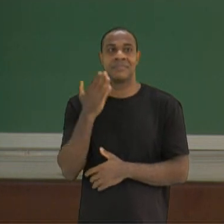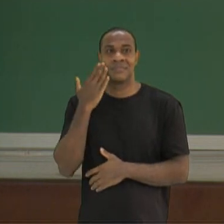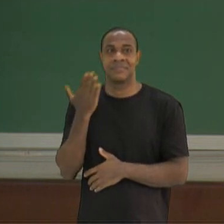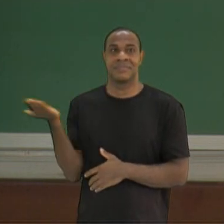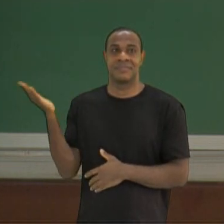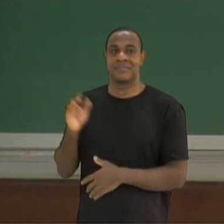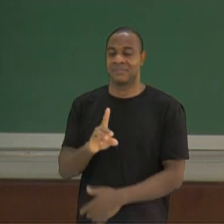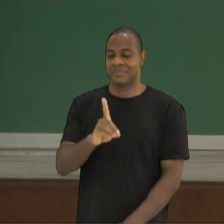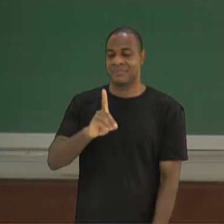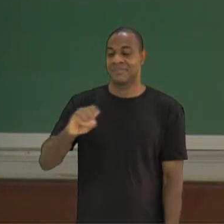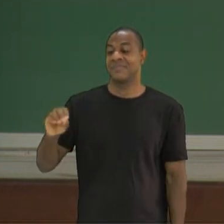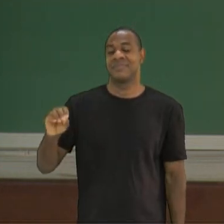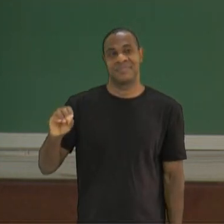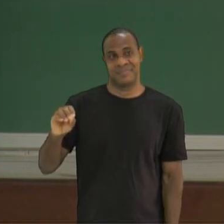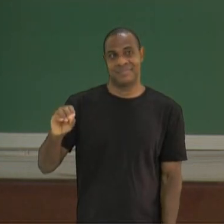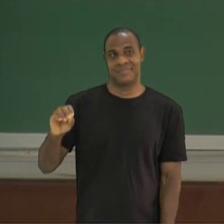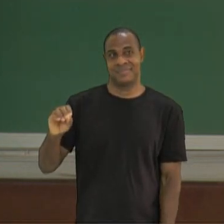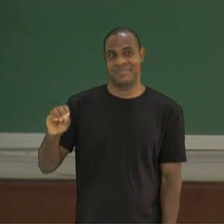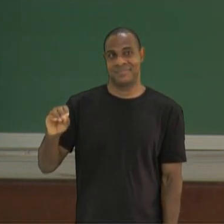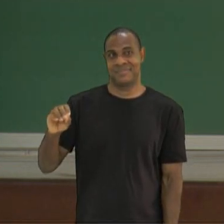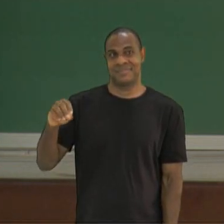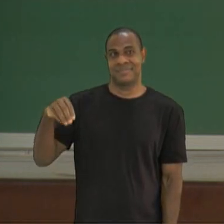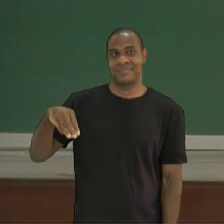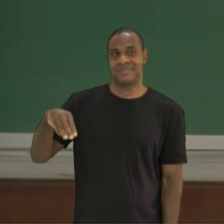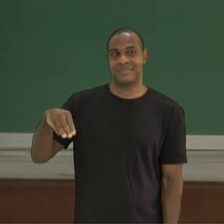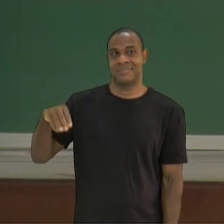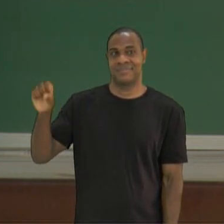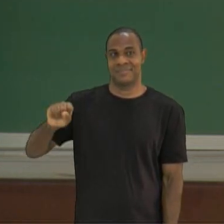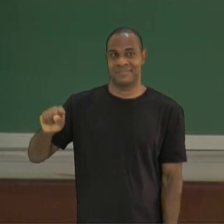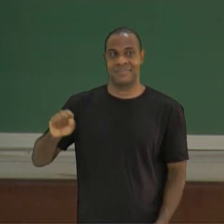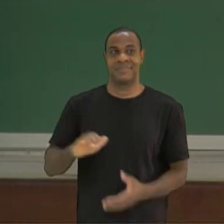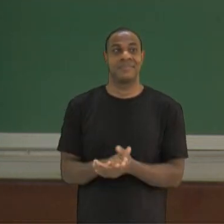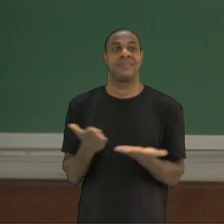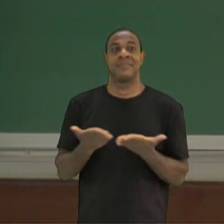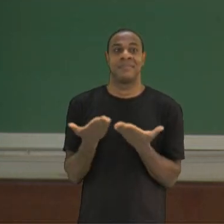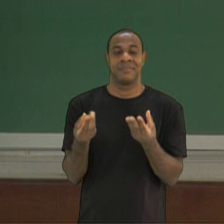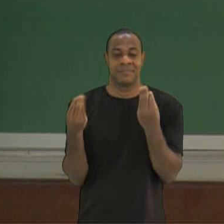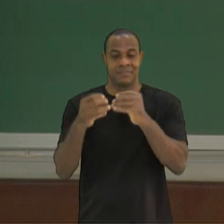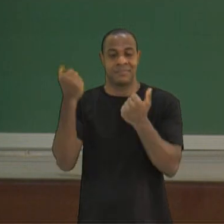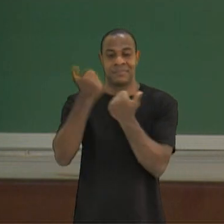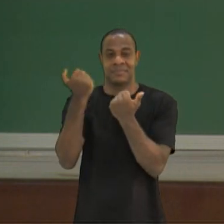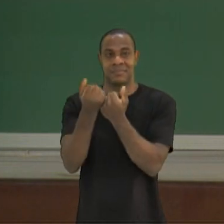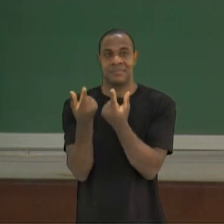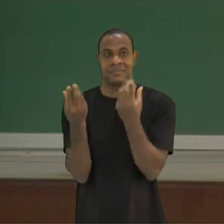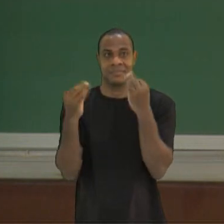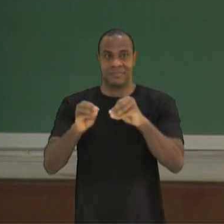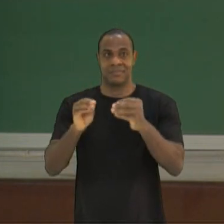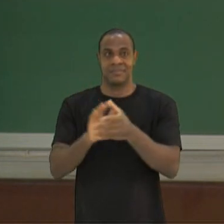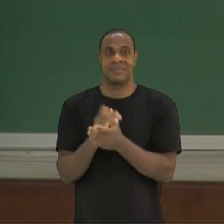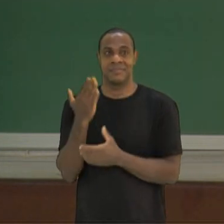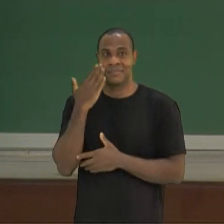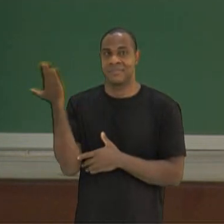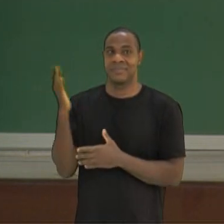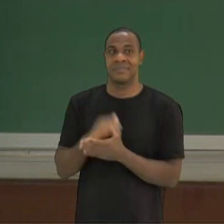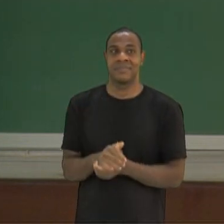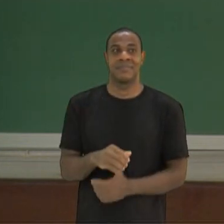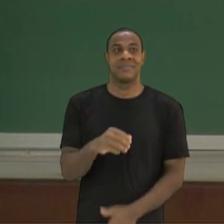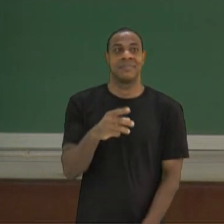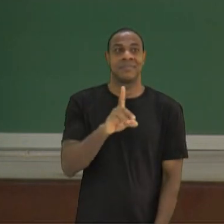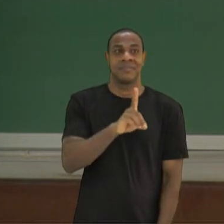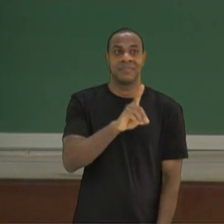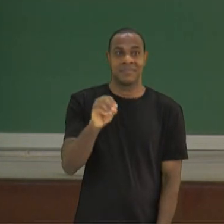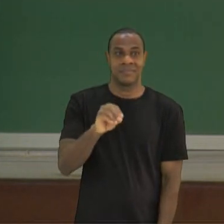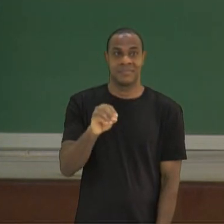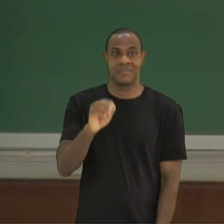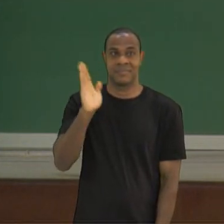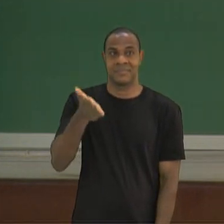por segundo, tá? Agora sim você substitui lá na fórmula da aceleração. 100 metros por